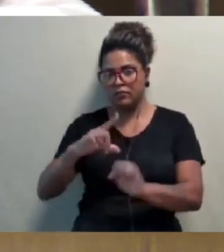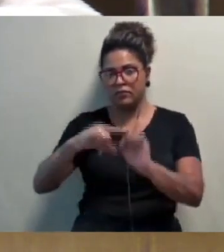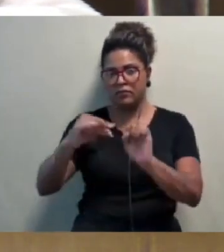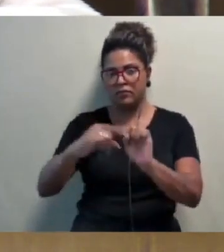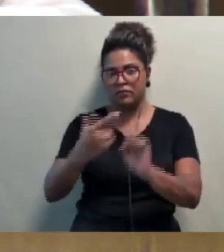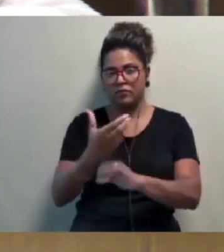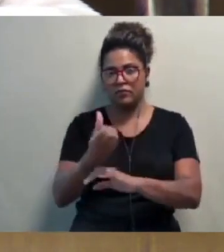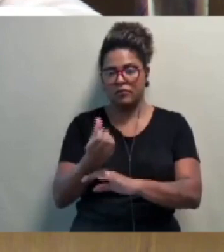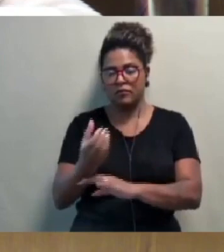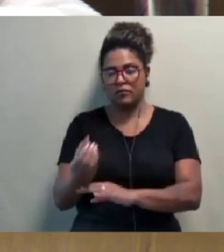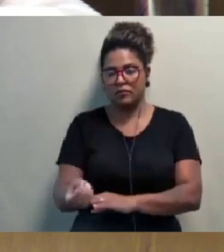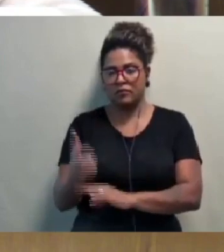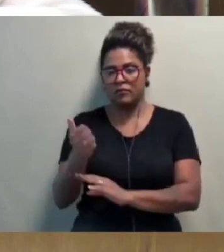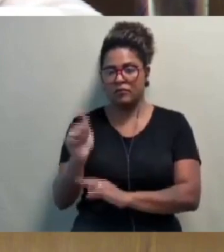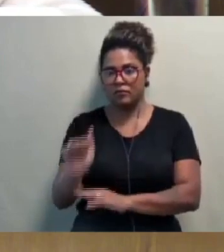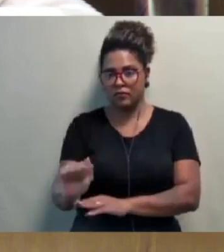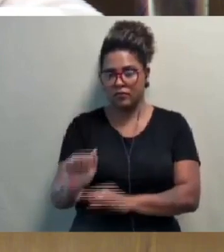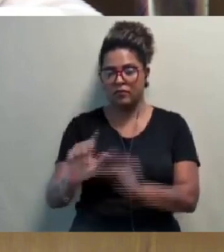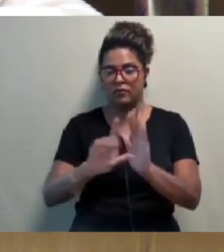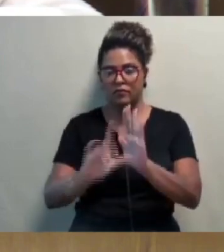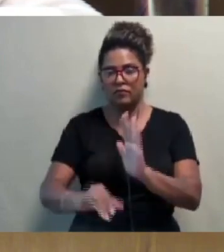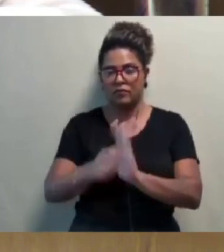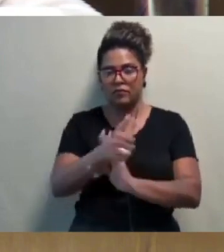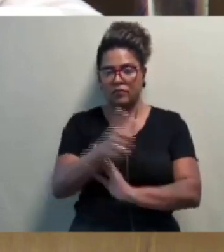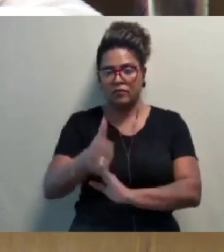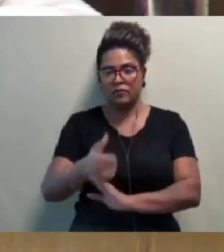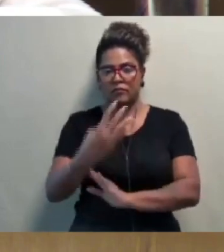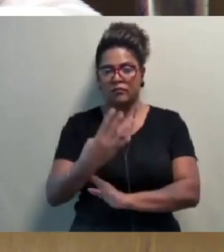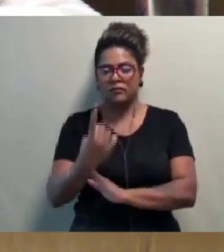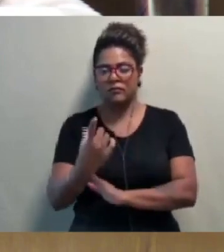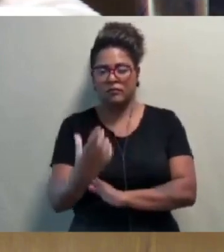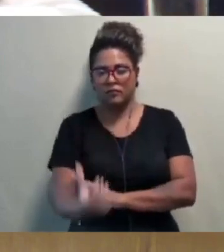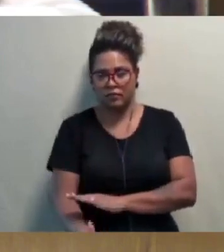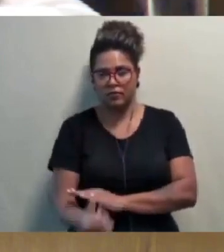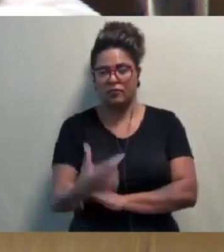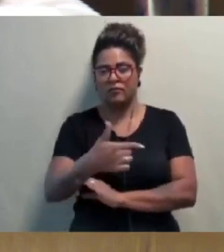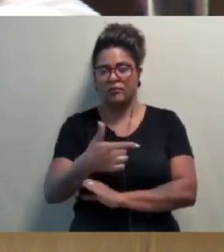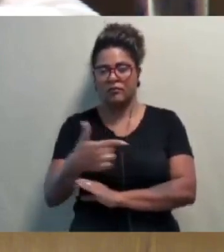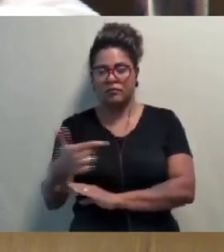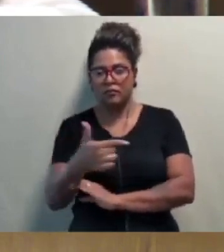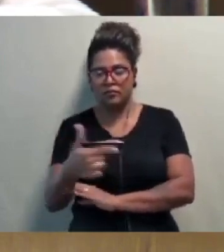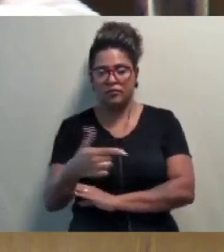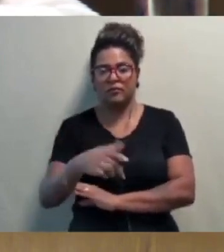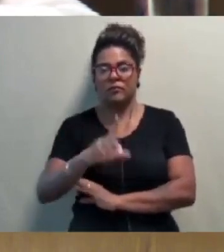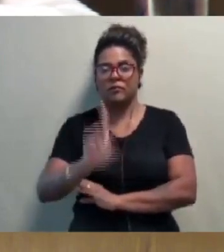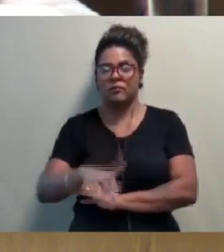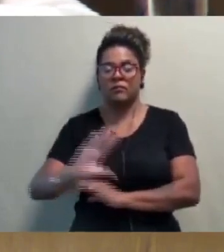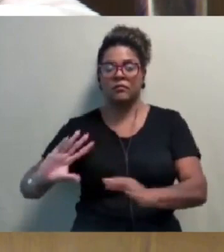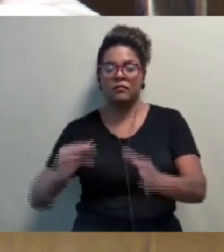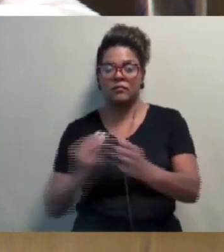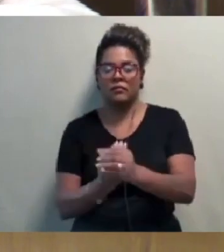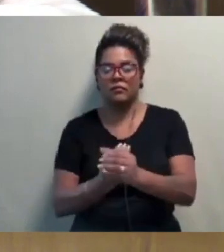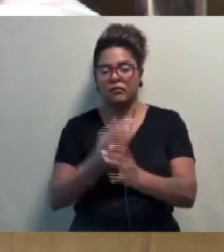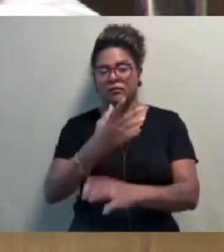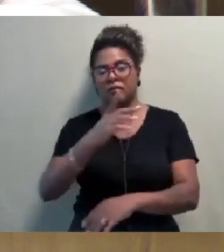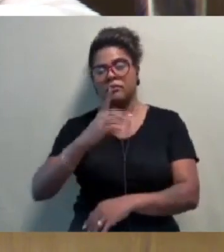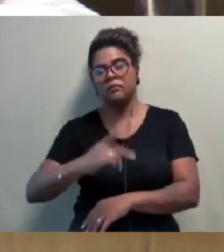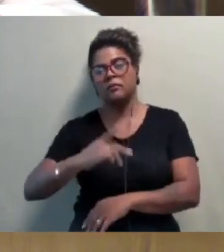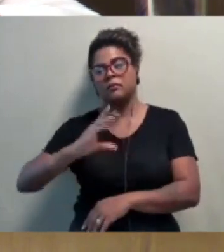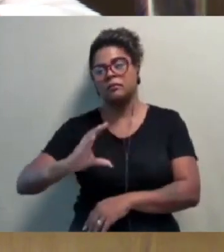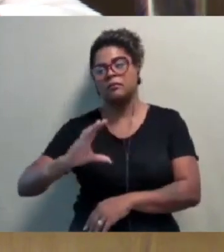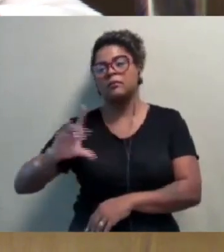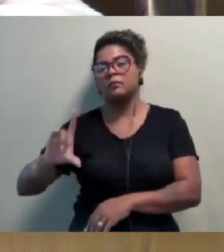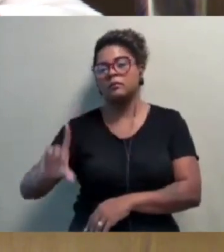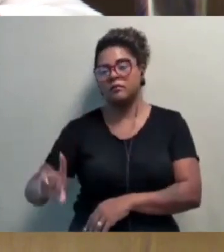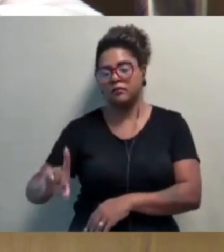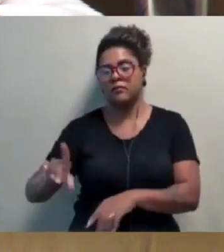lei 11.416 de 2022, que institui a lei municipal de inclusão da pessoa com deficiência e da pessoa com mobilidade